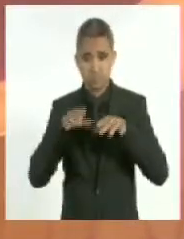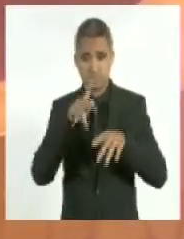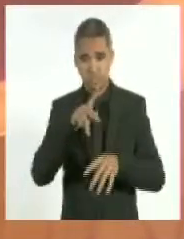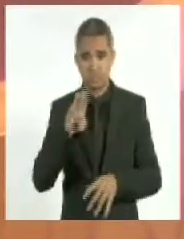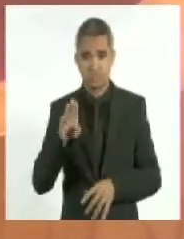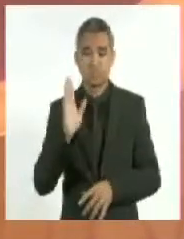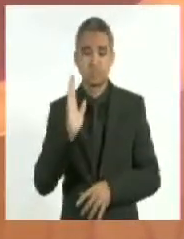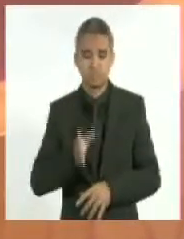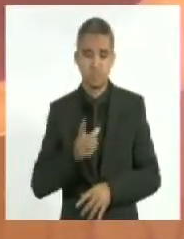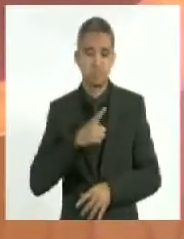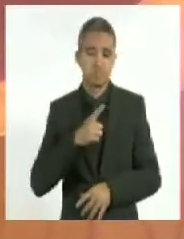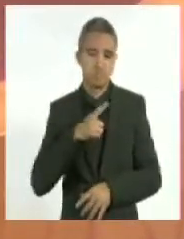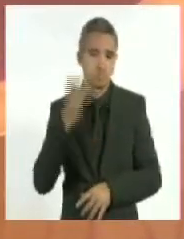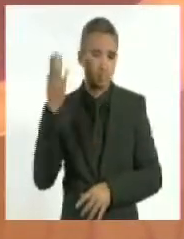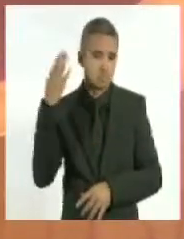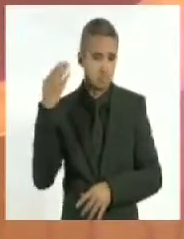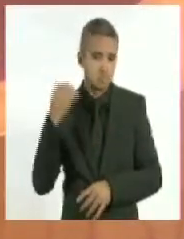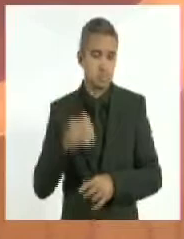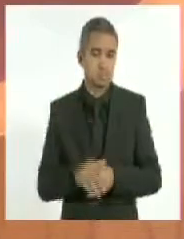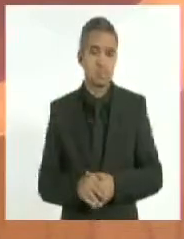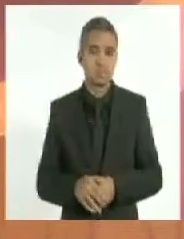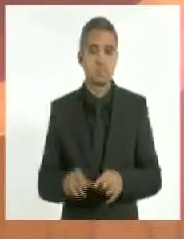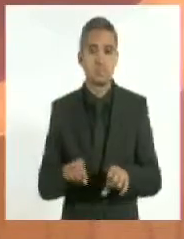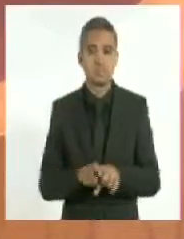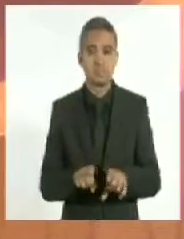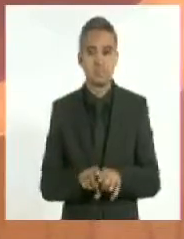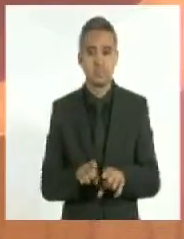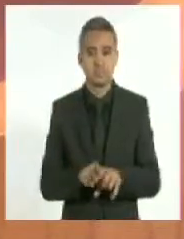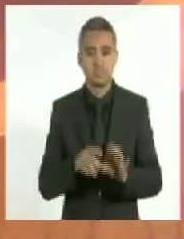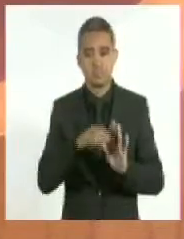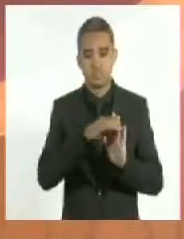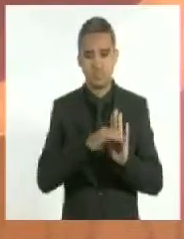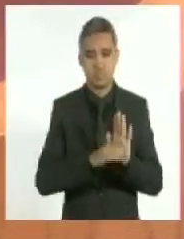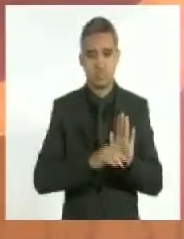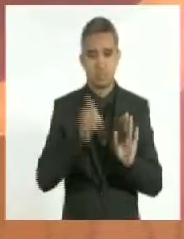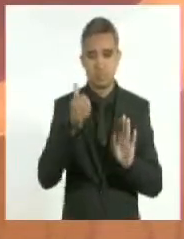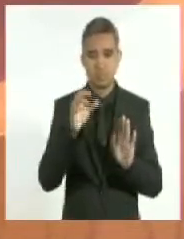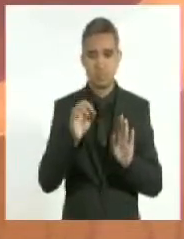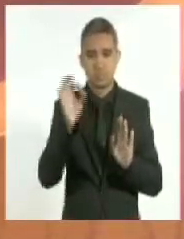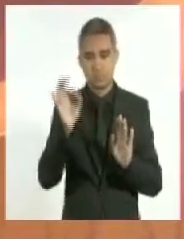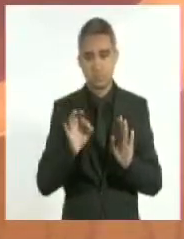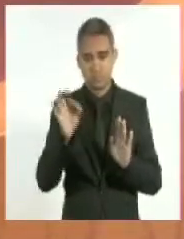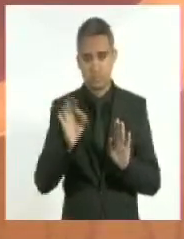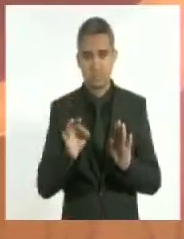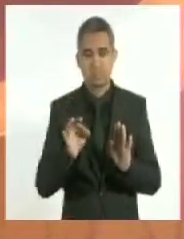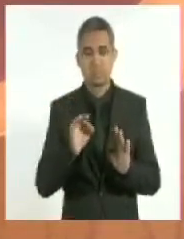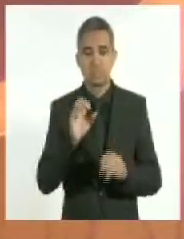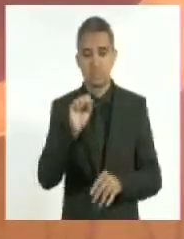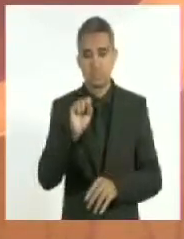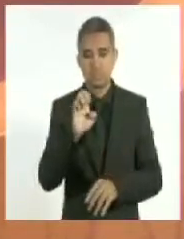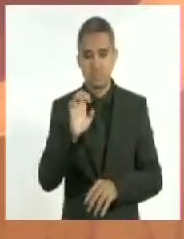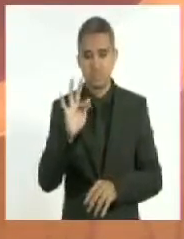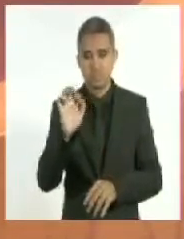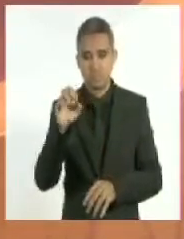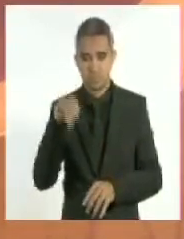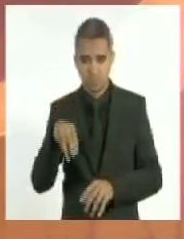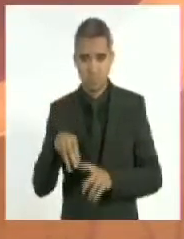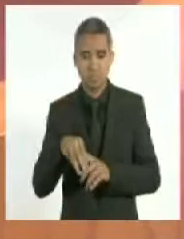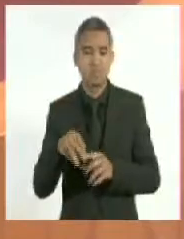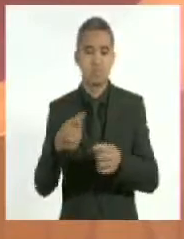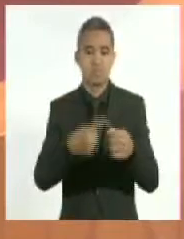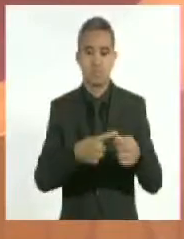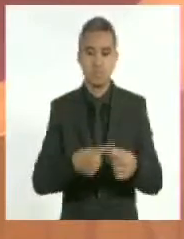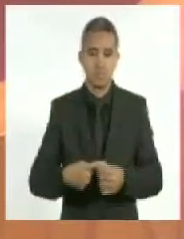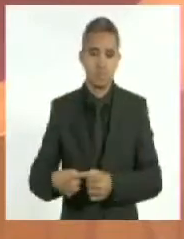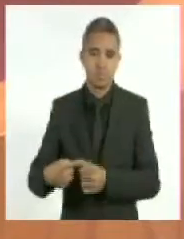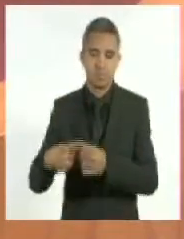no parecer da comissão, já prevê 10% da receita do CEFEM para os municípios, não para o Estado, mas para os municípios que